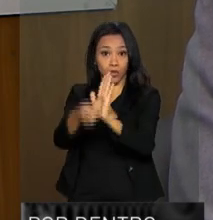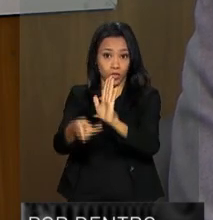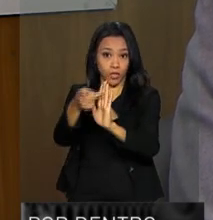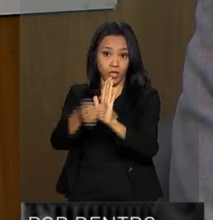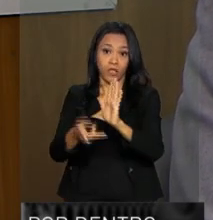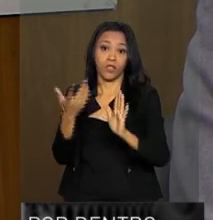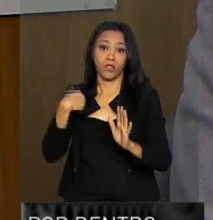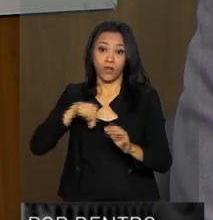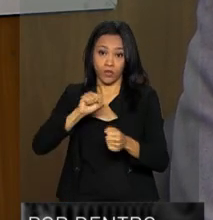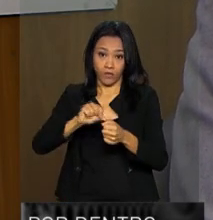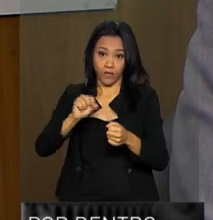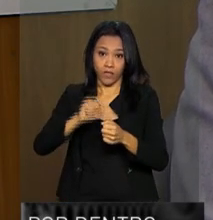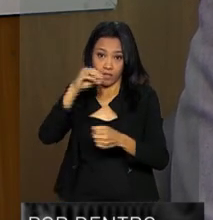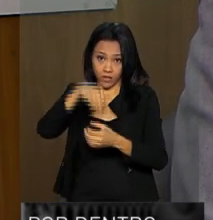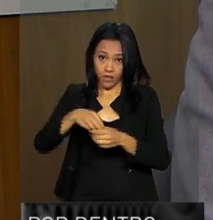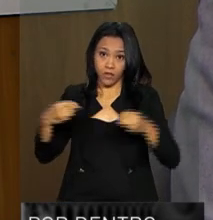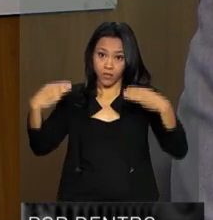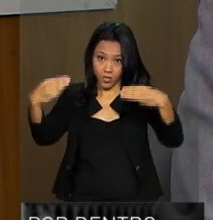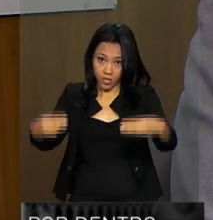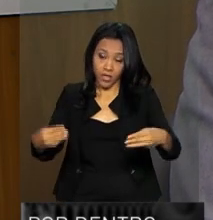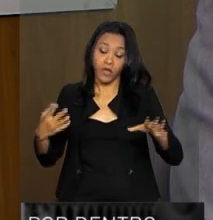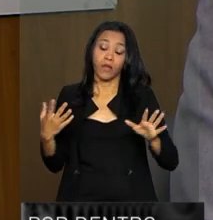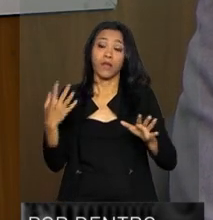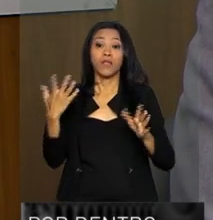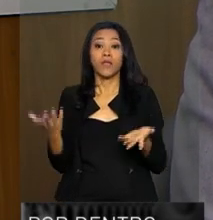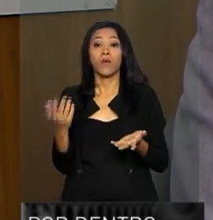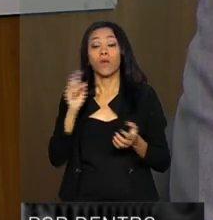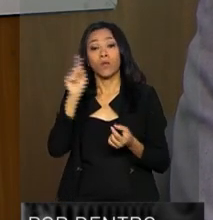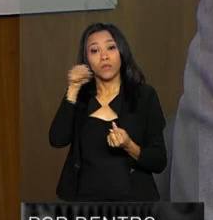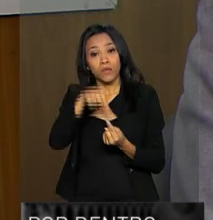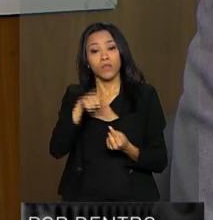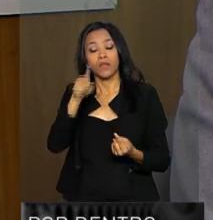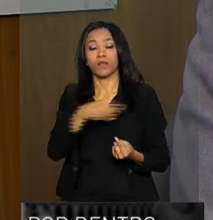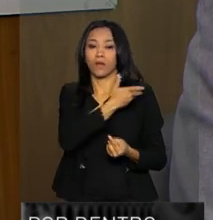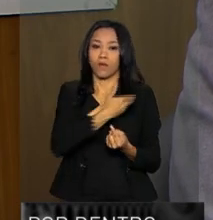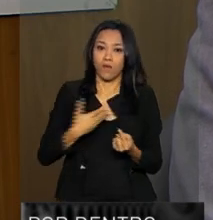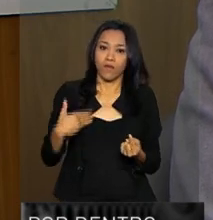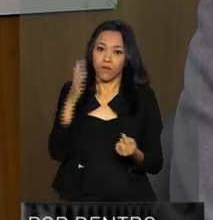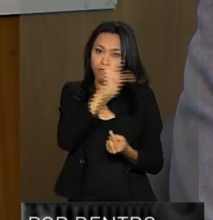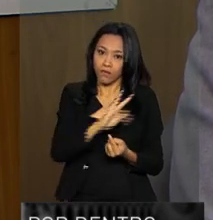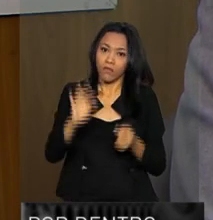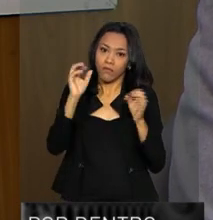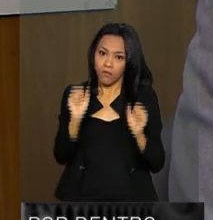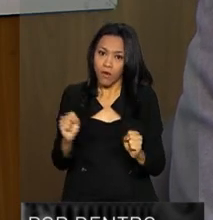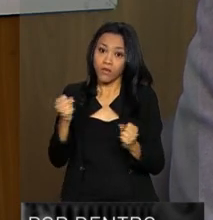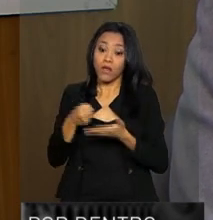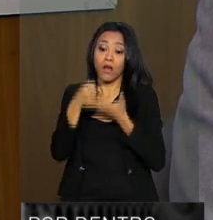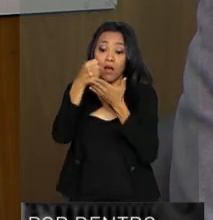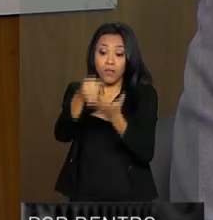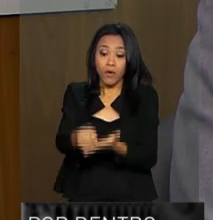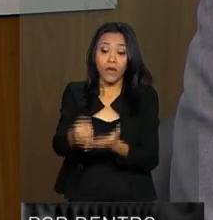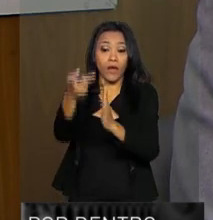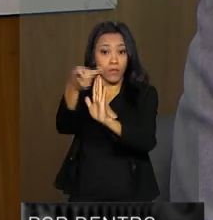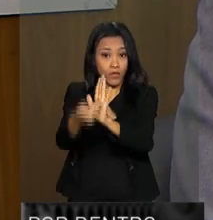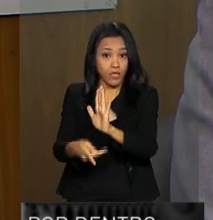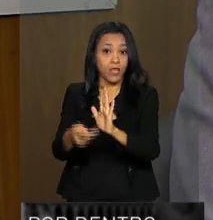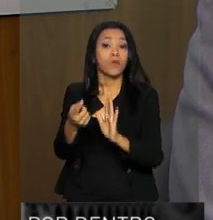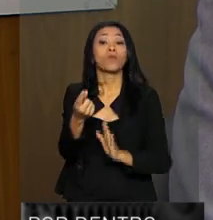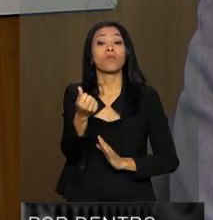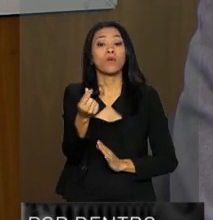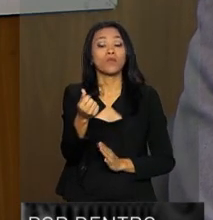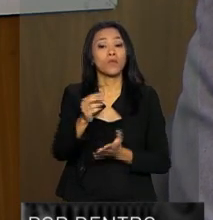é que o governo federal possa apoiar a realização desses projetos com pelo menos 150 milhões de reais